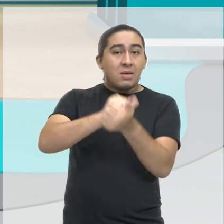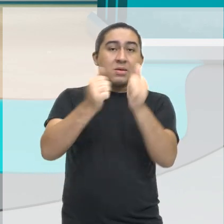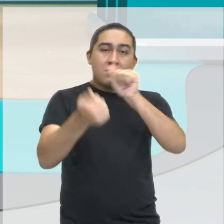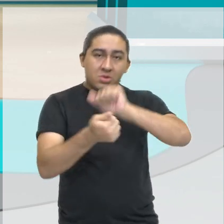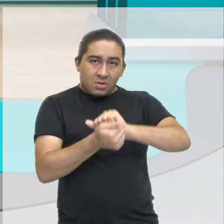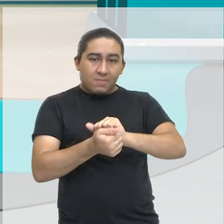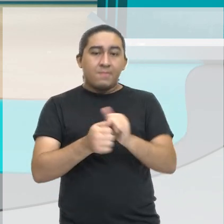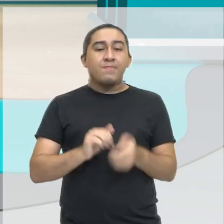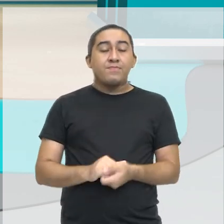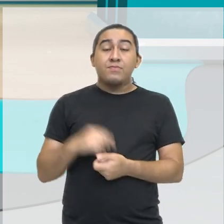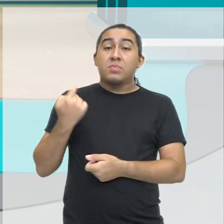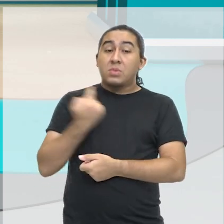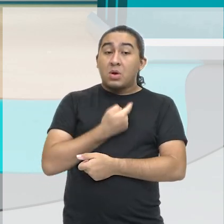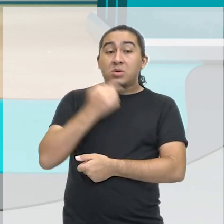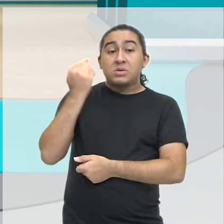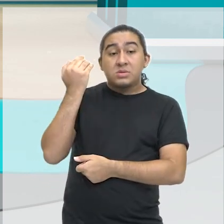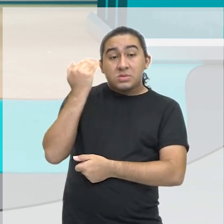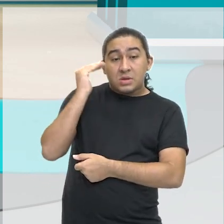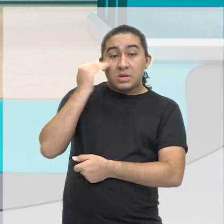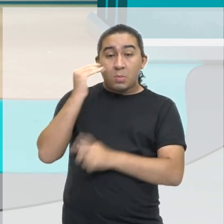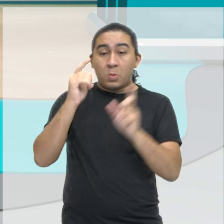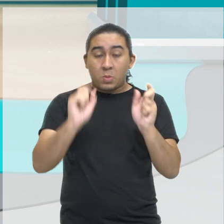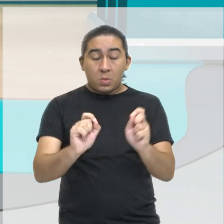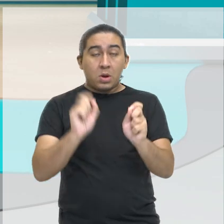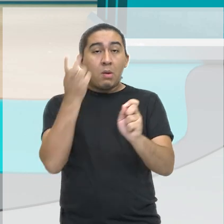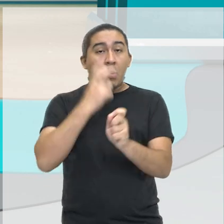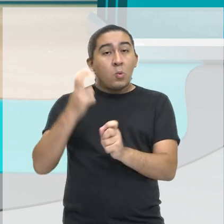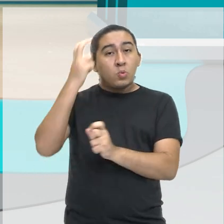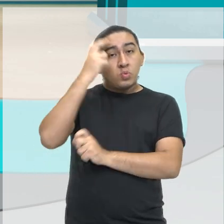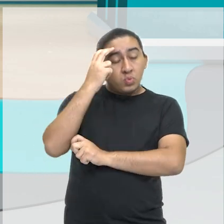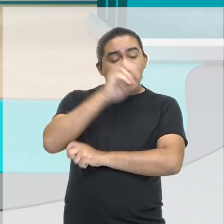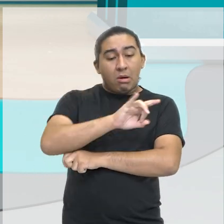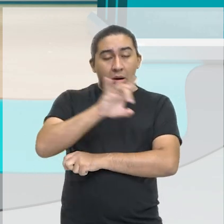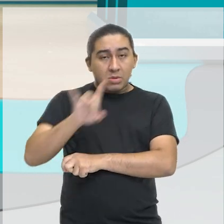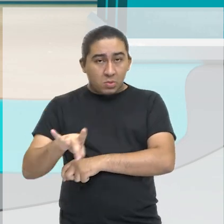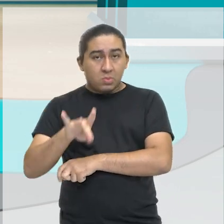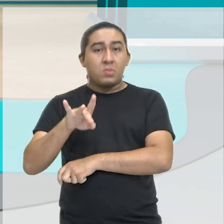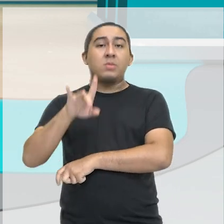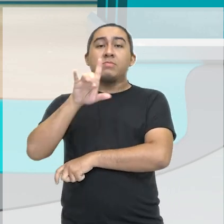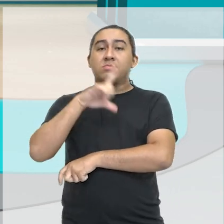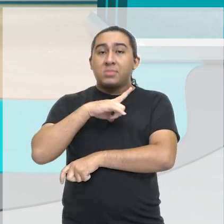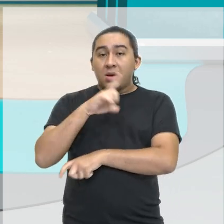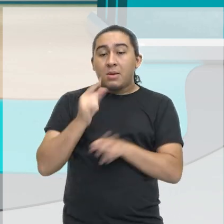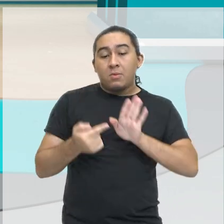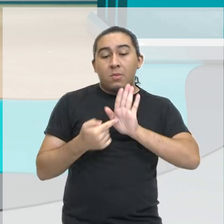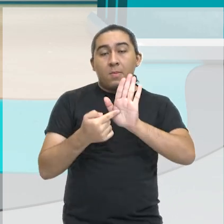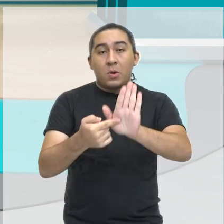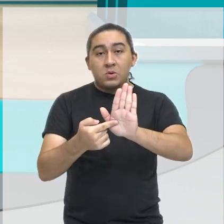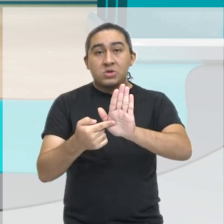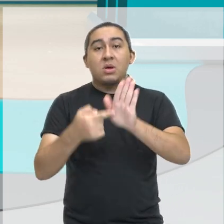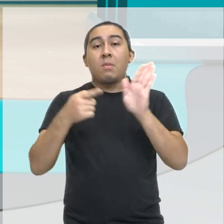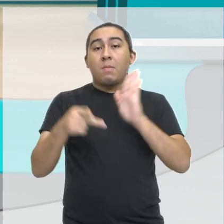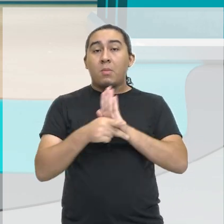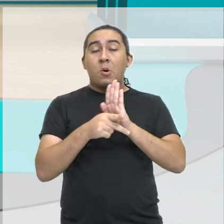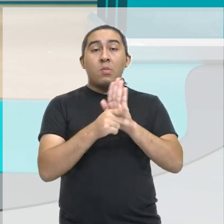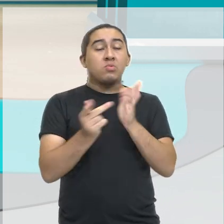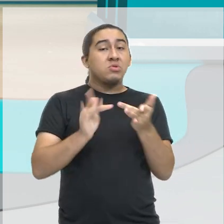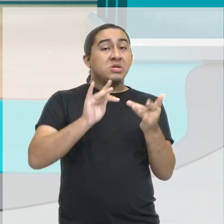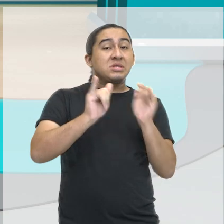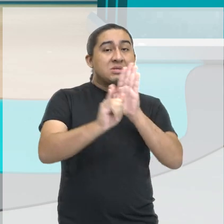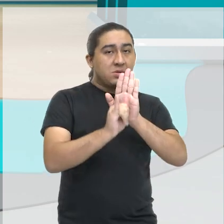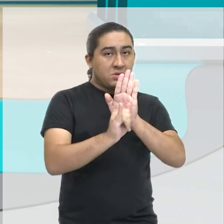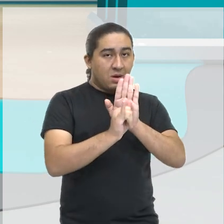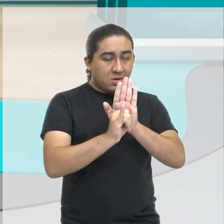nós vimos em outras aulas. Vimos que cada cultura, cada estilo teatral,